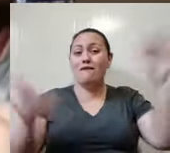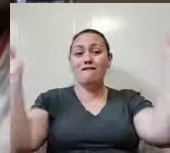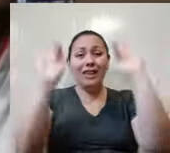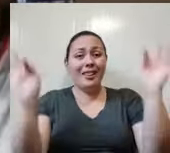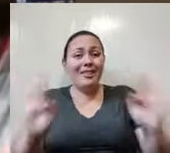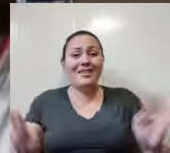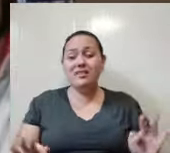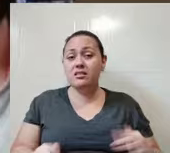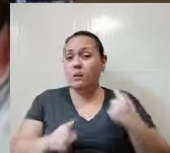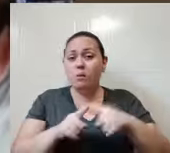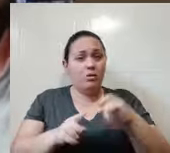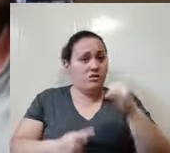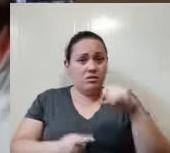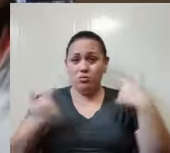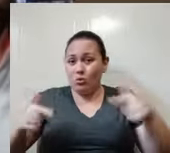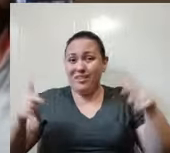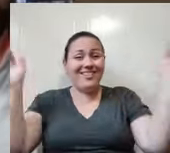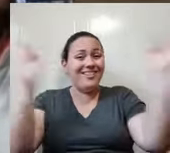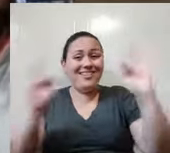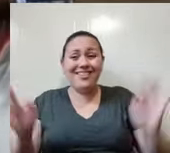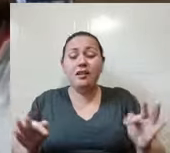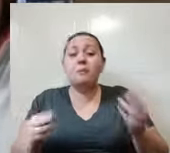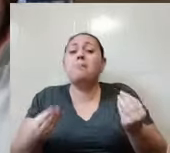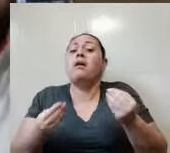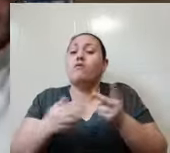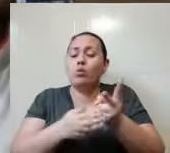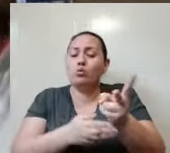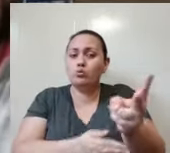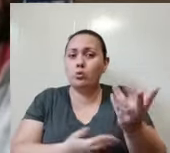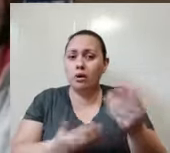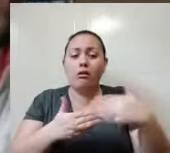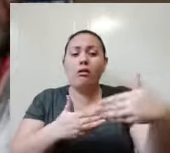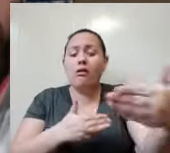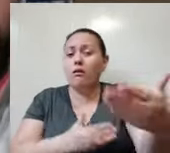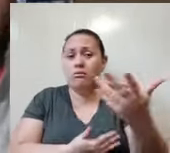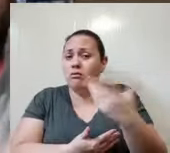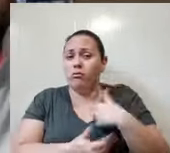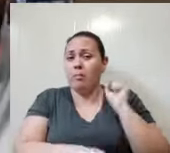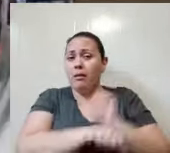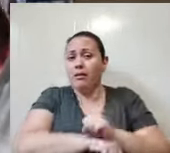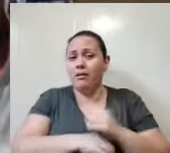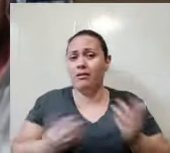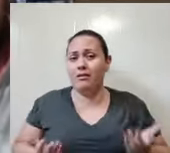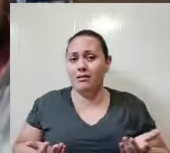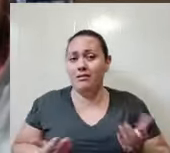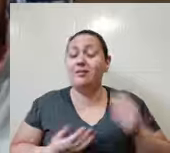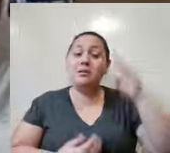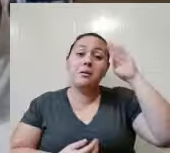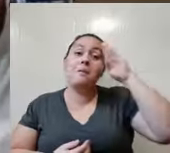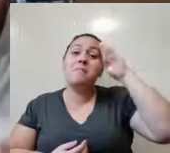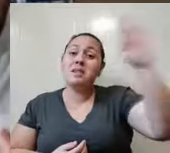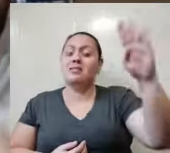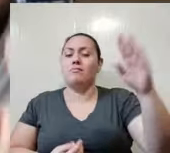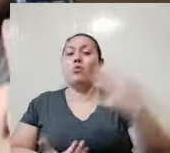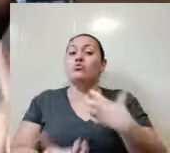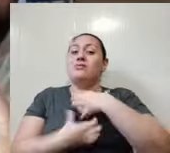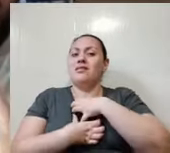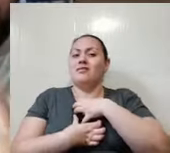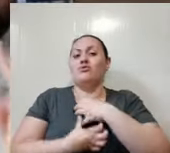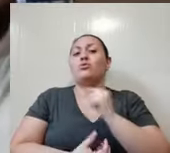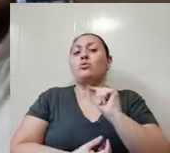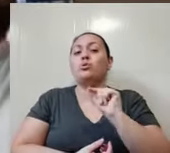conseguir comemorar as nossas próprias vitórias, porque senão não vai ter motivo para seguir em frente. E